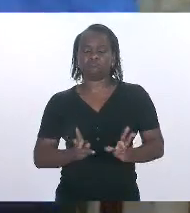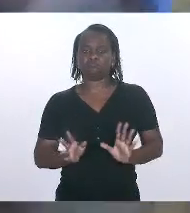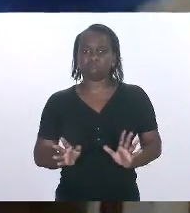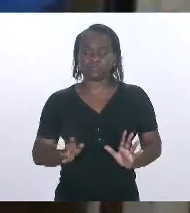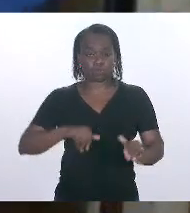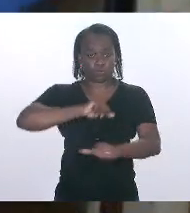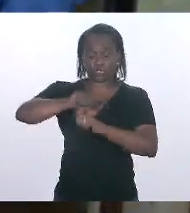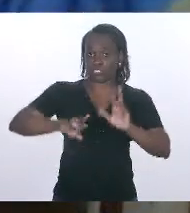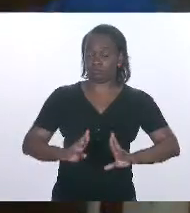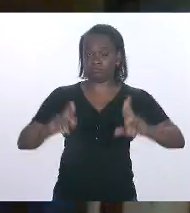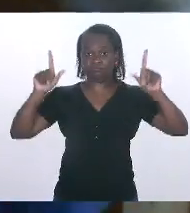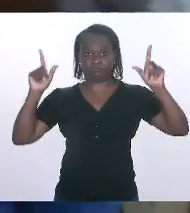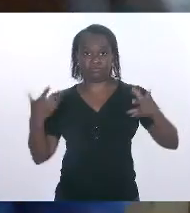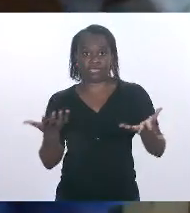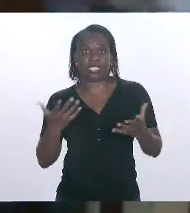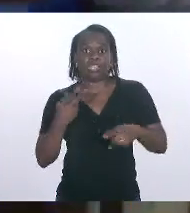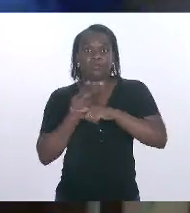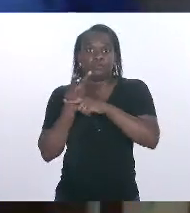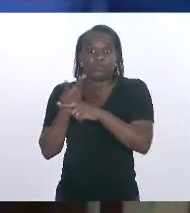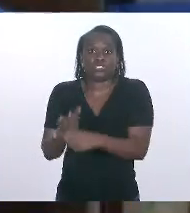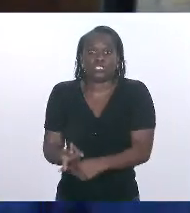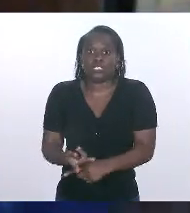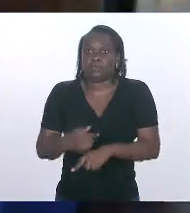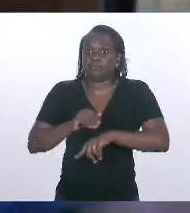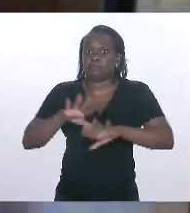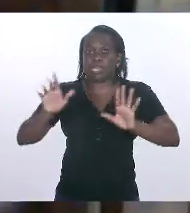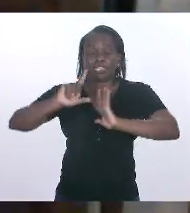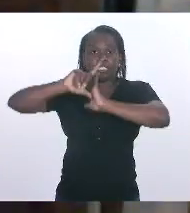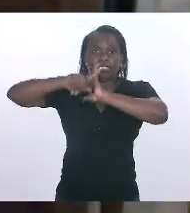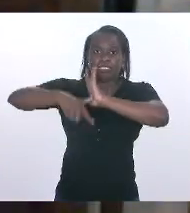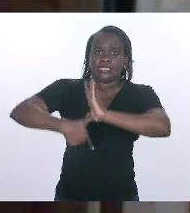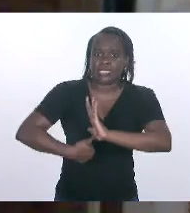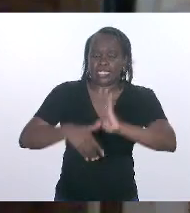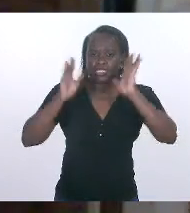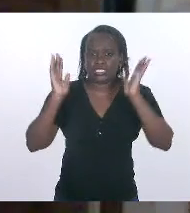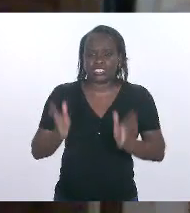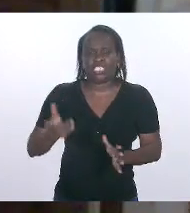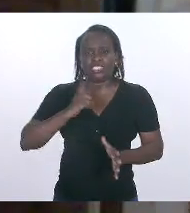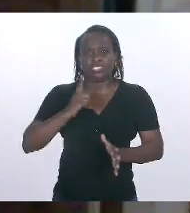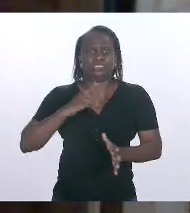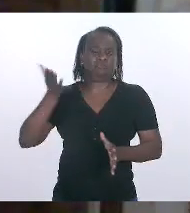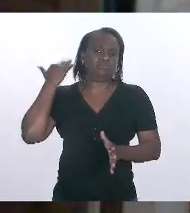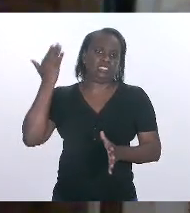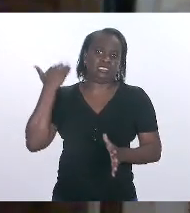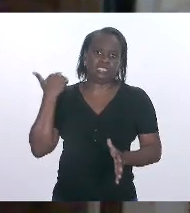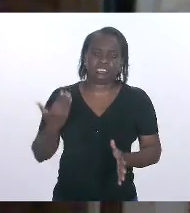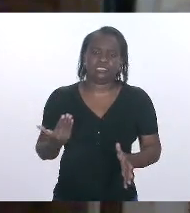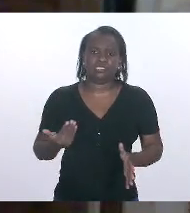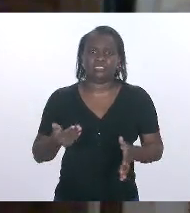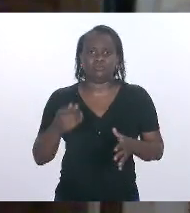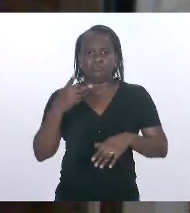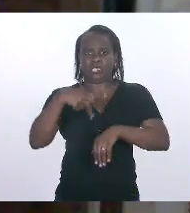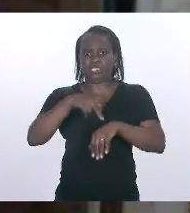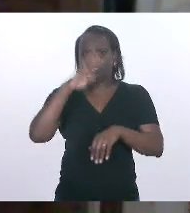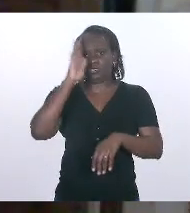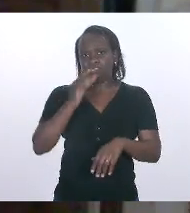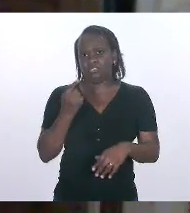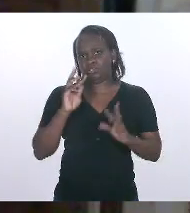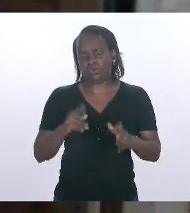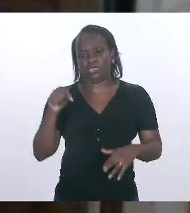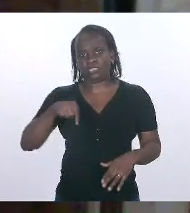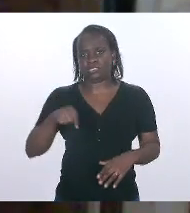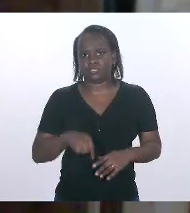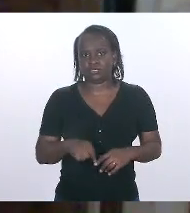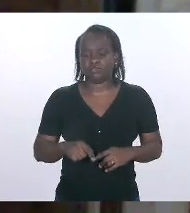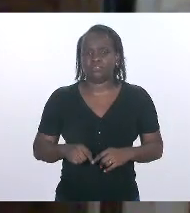reacionário é querer buscar aquilo de mais atrasado que já se viveu em um país como o